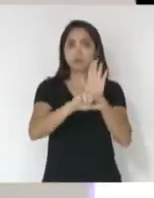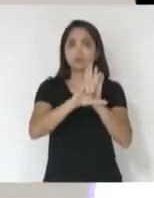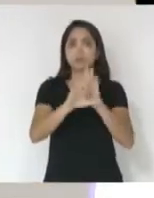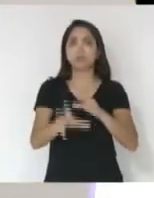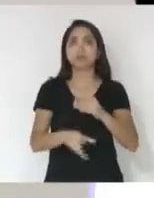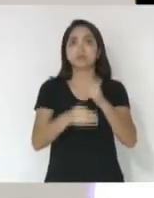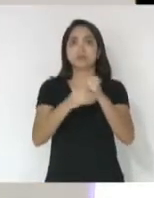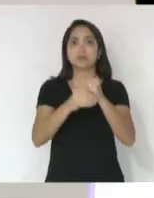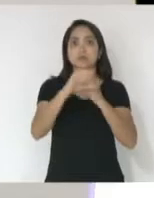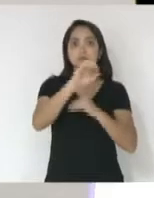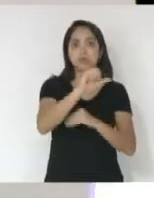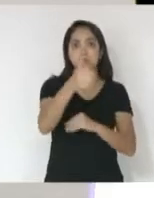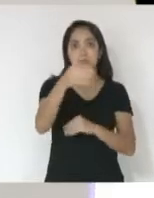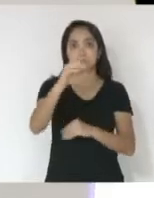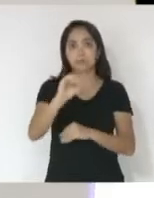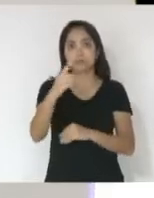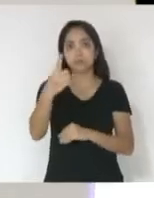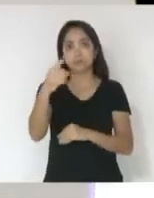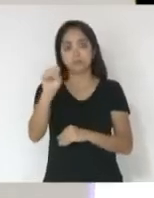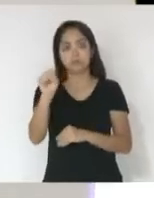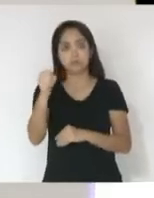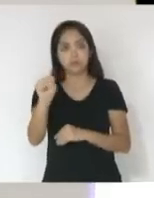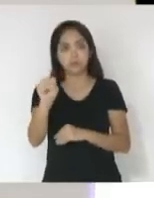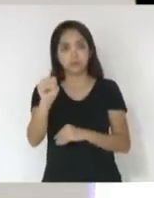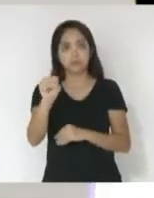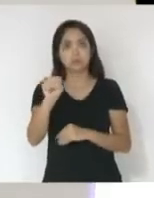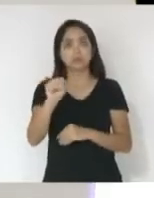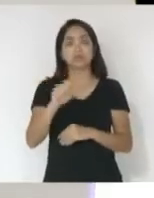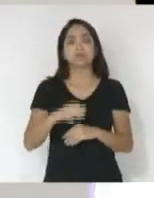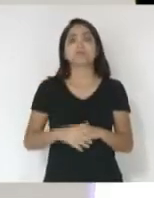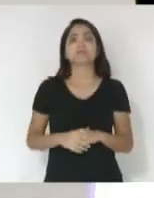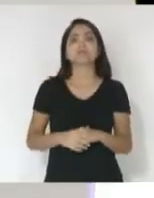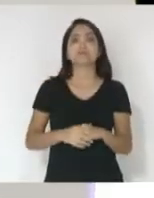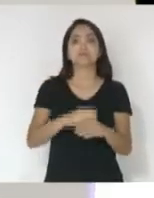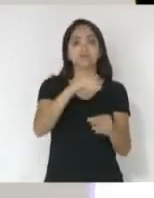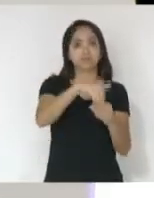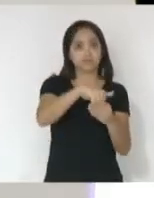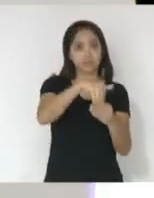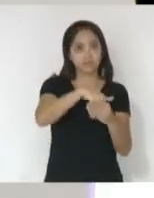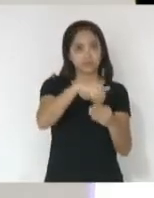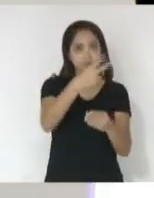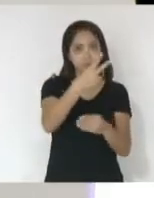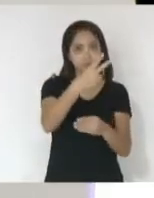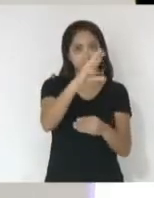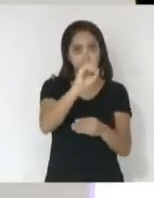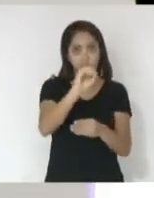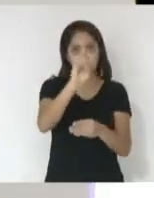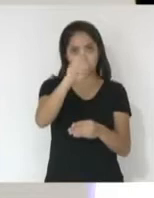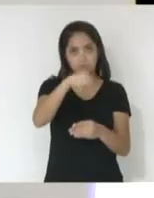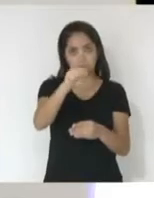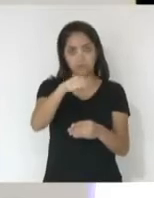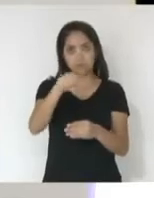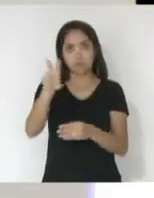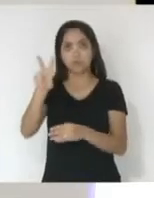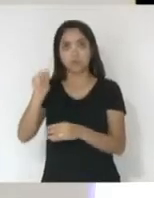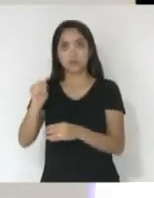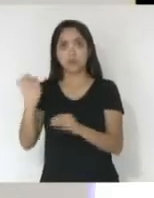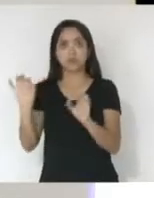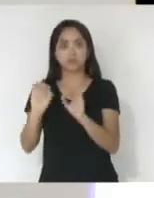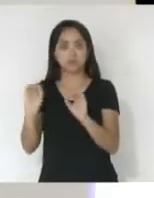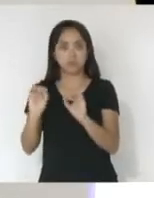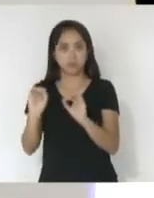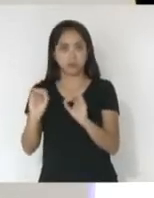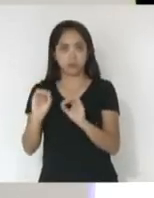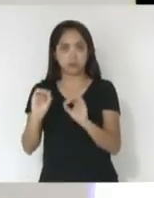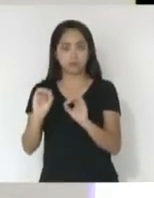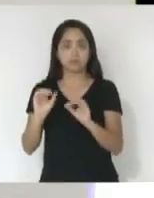complementar número 010/2018, com a seguinte votação: 30 votos sim e sem nenhum voto